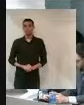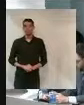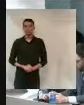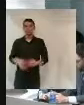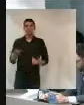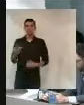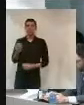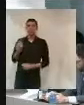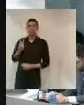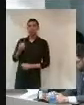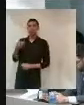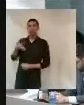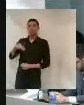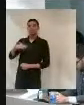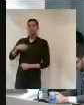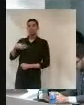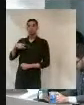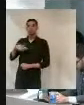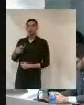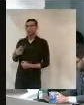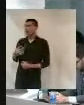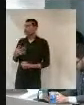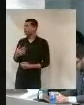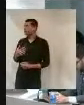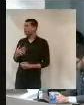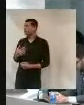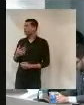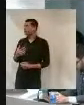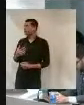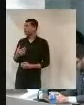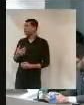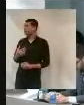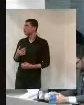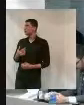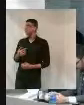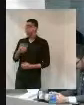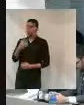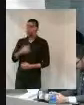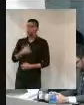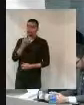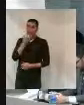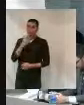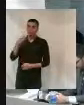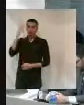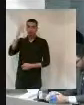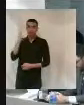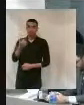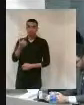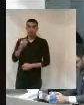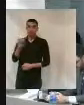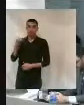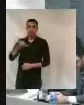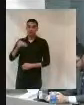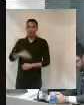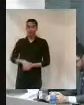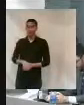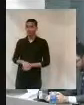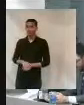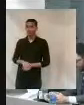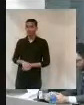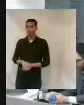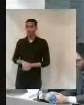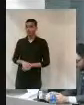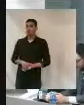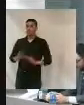minutos? Que eu estou controlando aqui, tudo bem. Não, acho que 10, eram 10. Eram 10 minutos, tá bom? Ah, então mudou. Vou dar continuidade, só